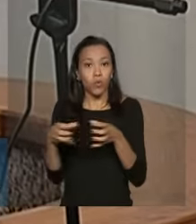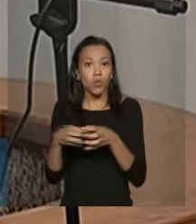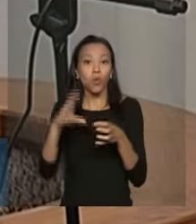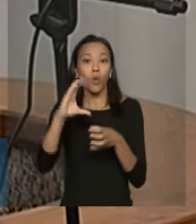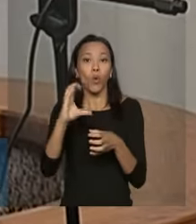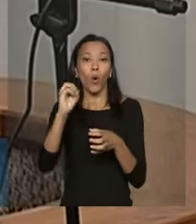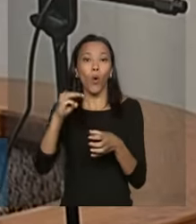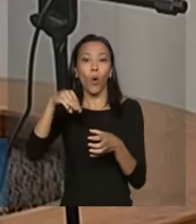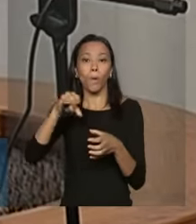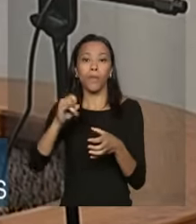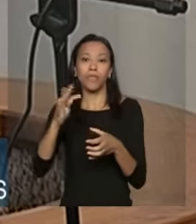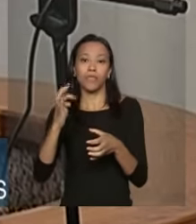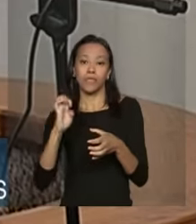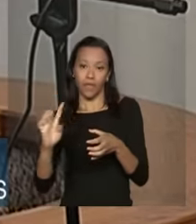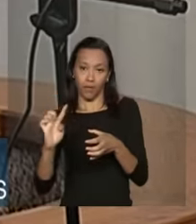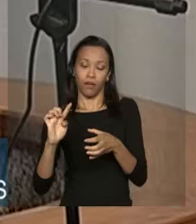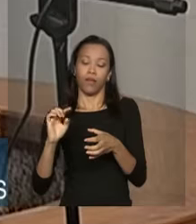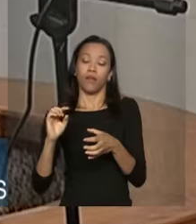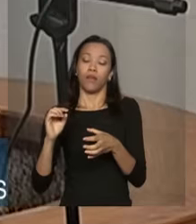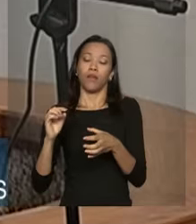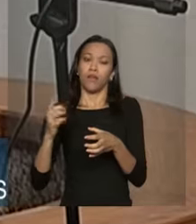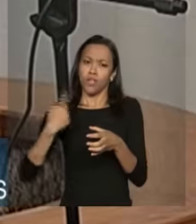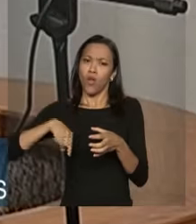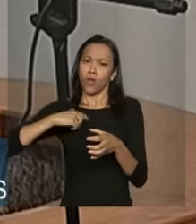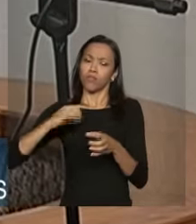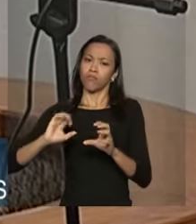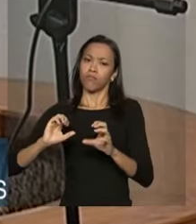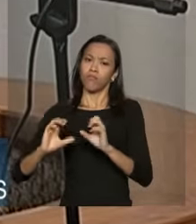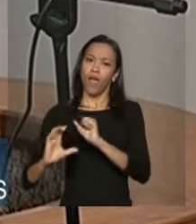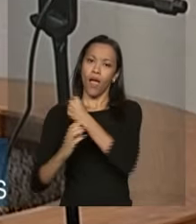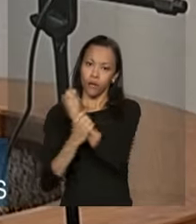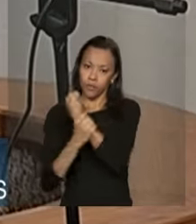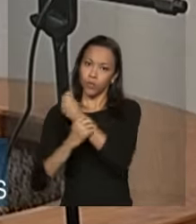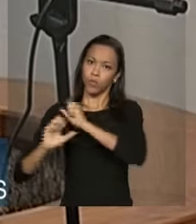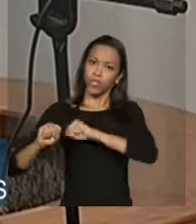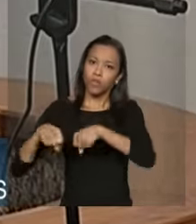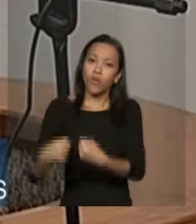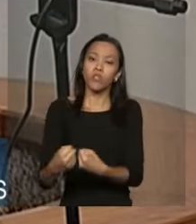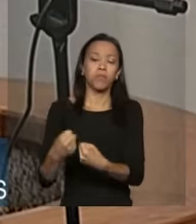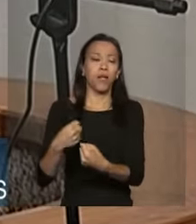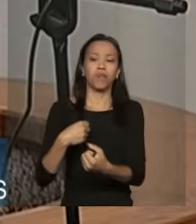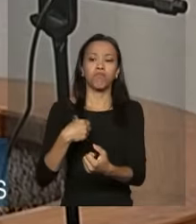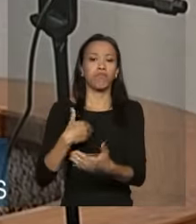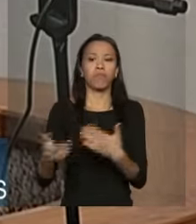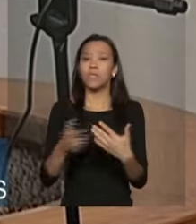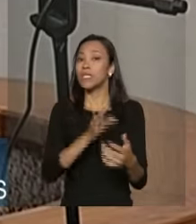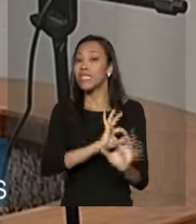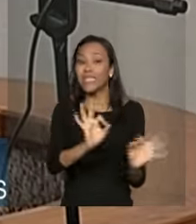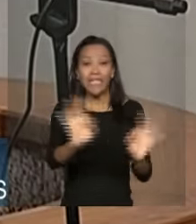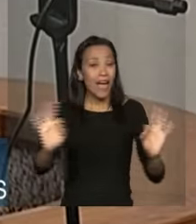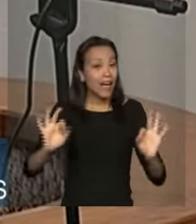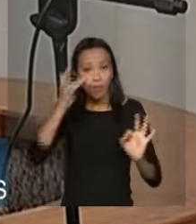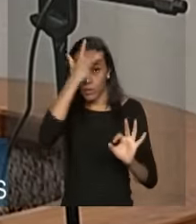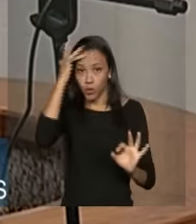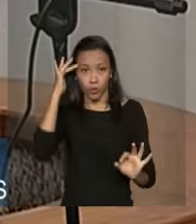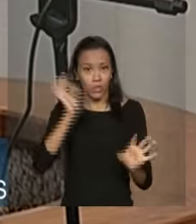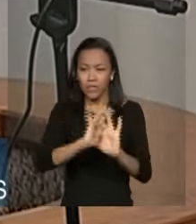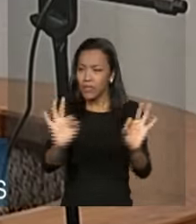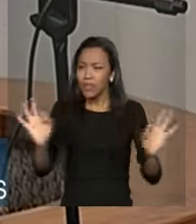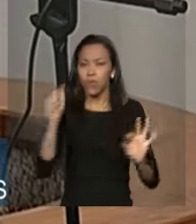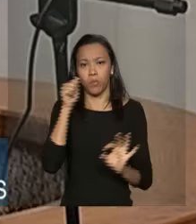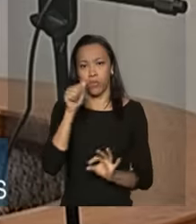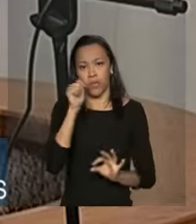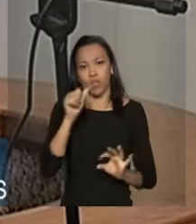executivo e nós agaram todos os esforços para que nenhuma pessoa e aqui nenhuma mulher